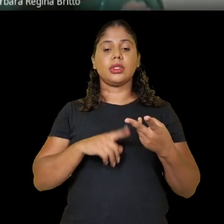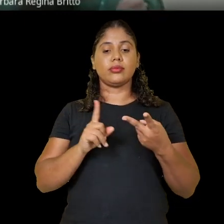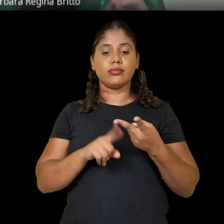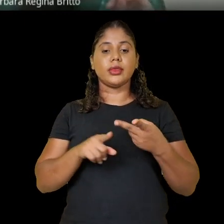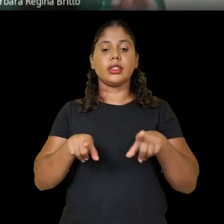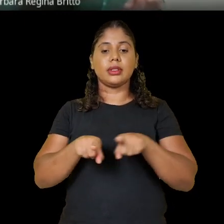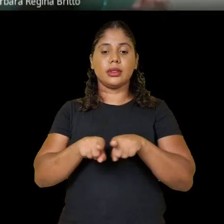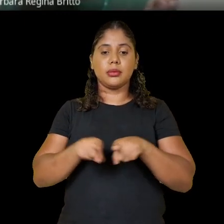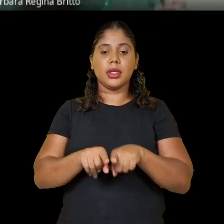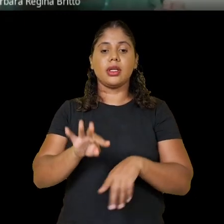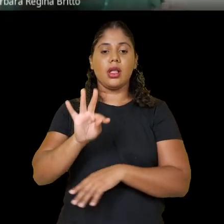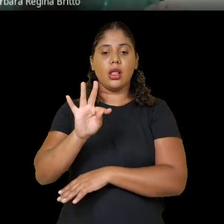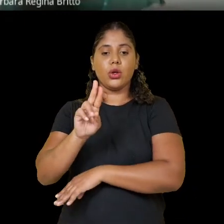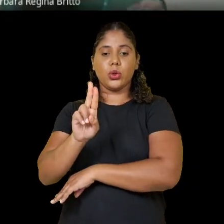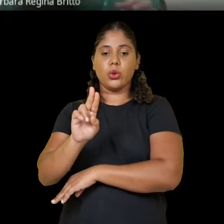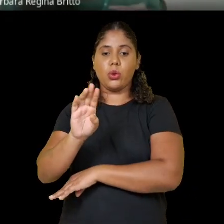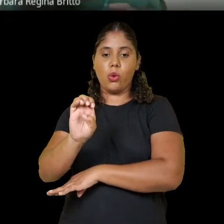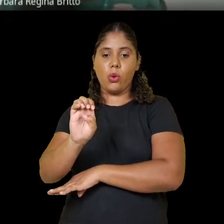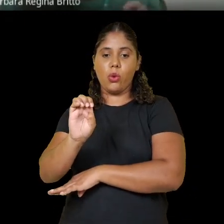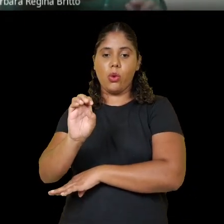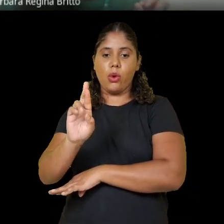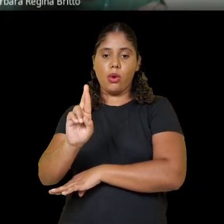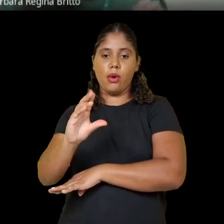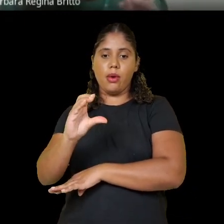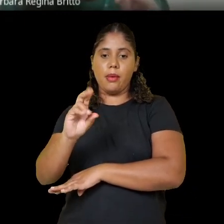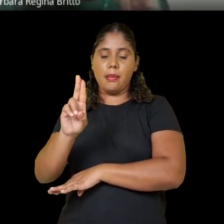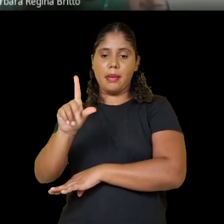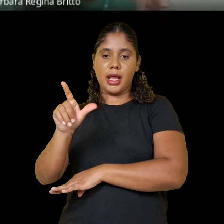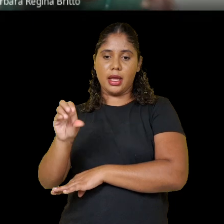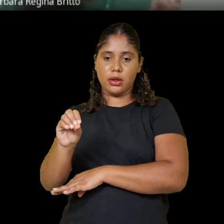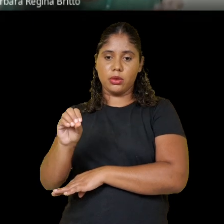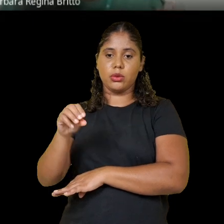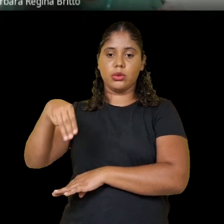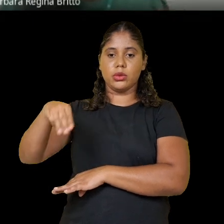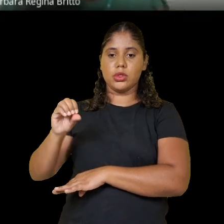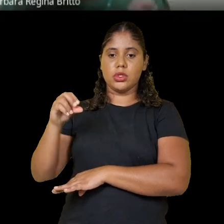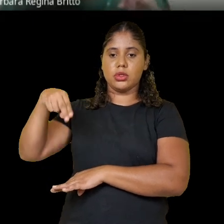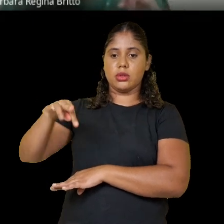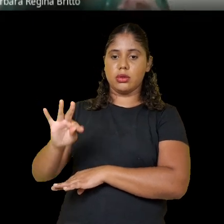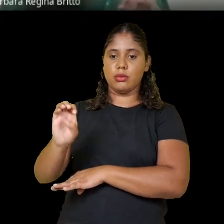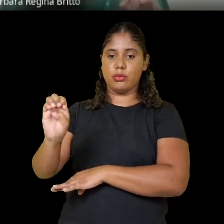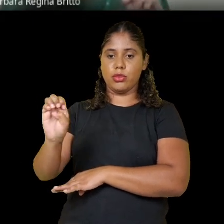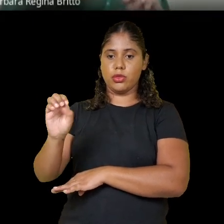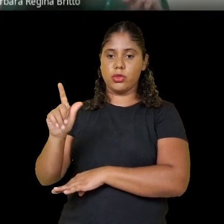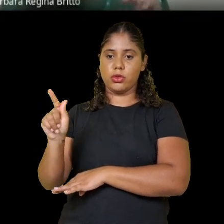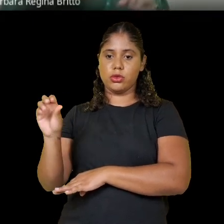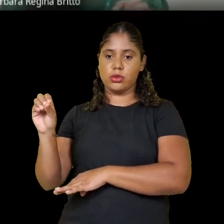Montigori, que são... Me esqueci, ela me perdoe, gente.